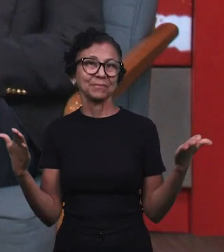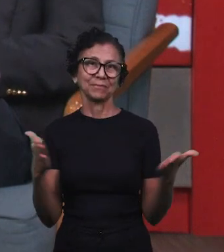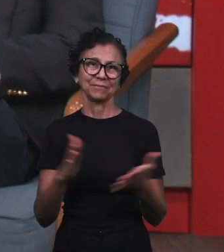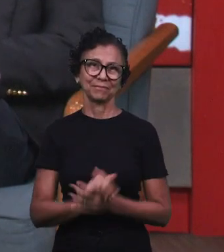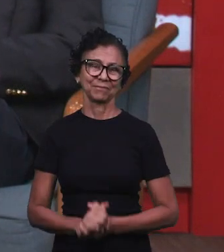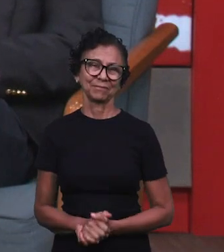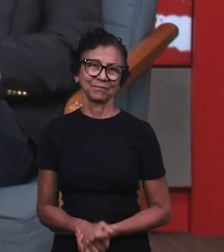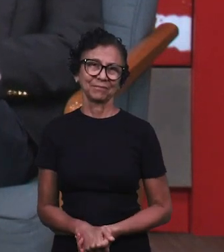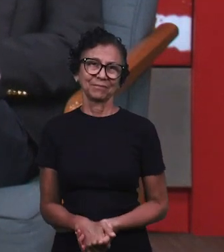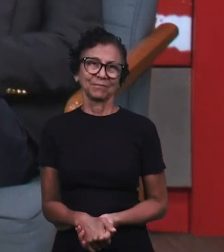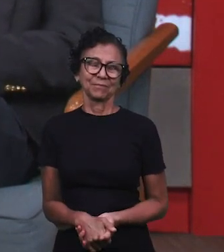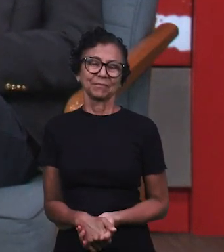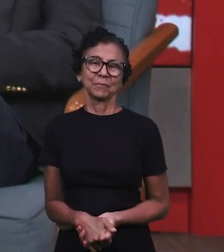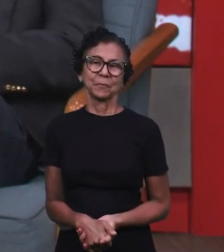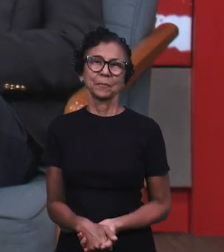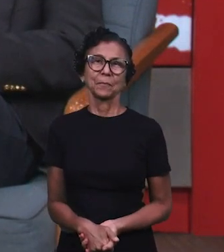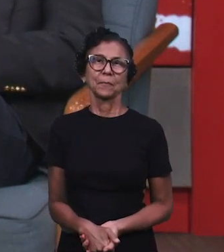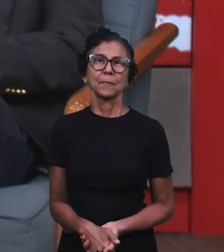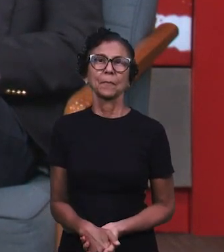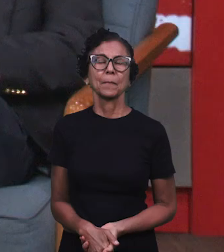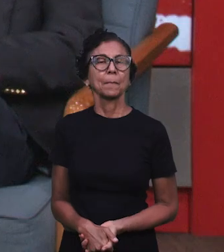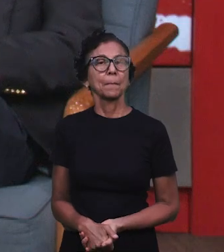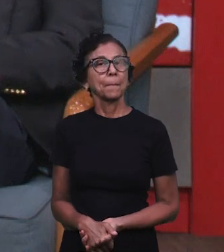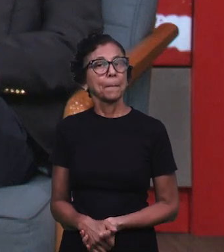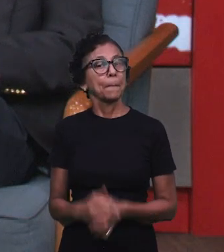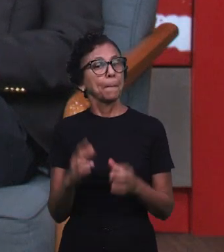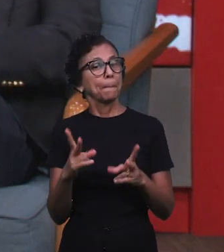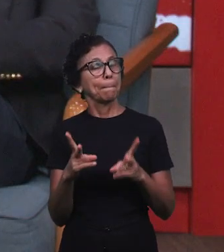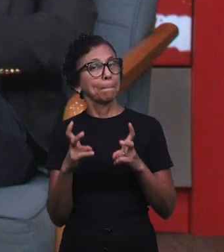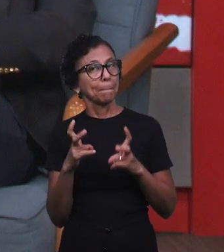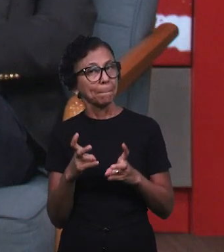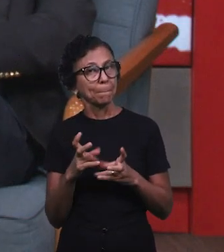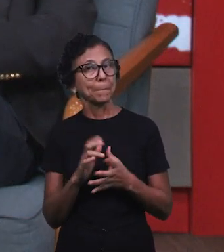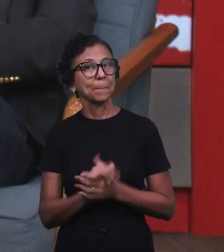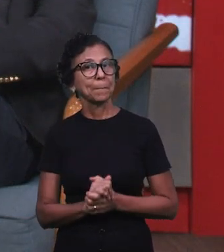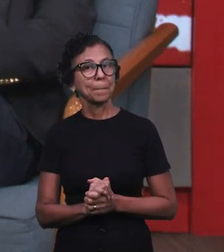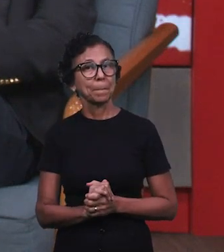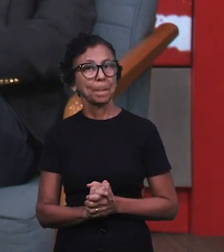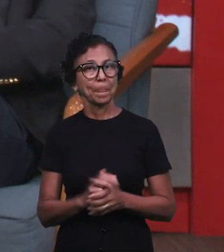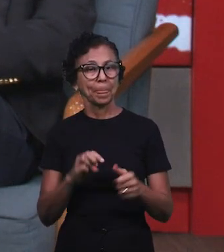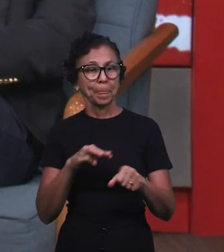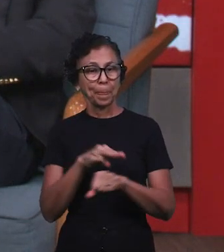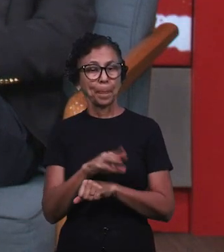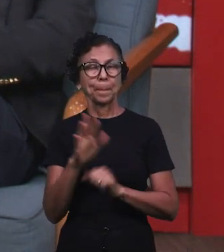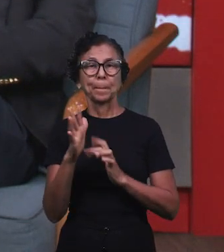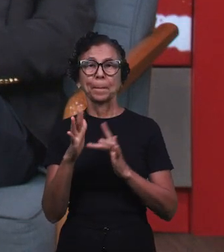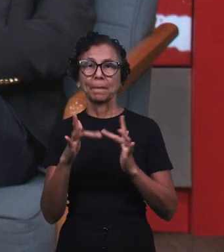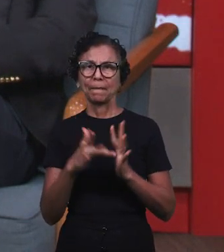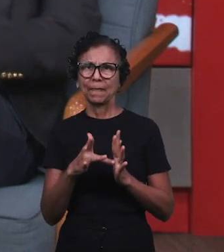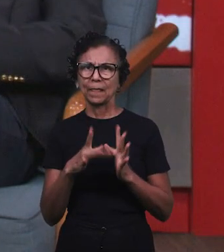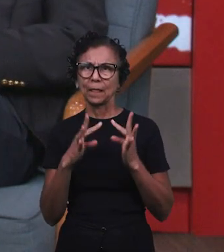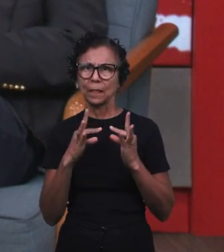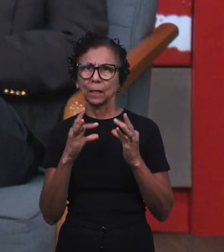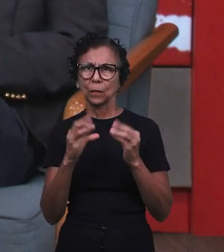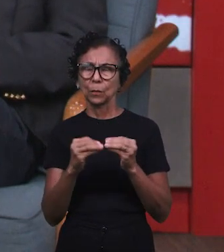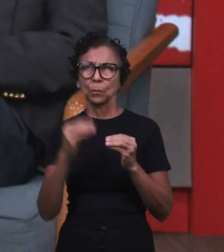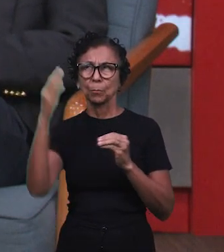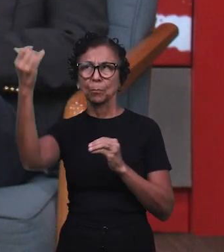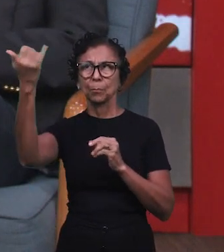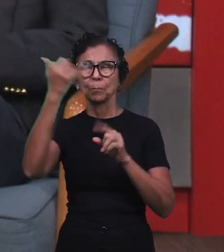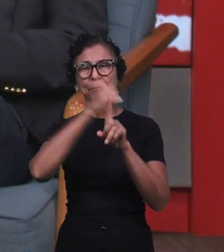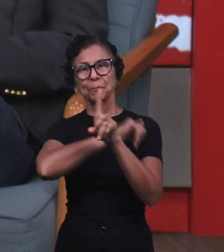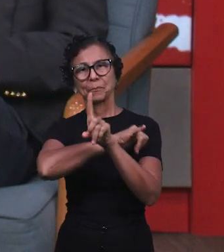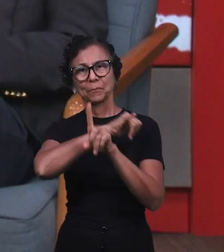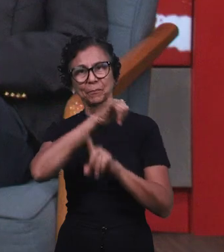meus irmãos, nós vamos começar a observar todo o ministério de Jesus é profético. E aqui,